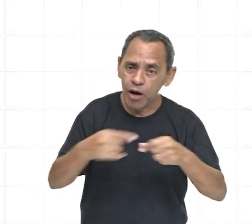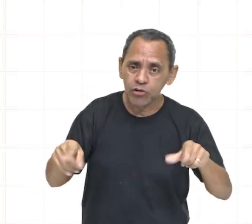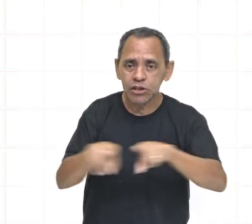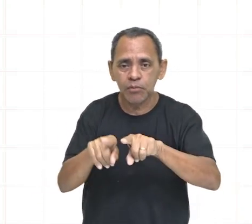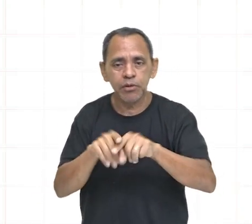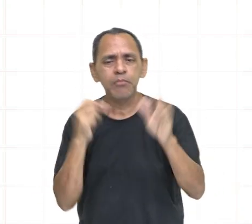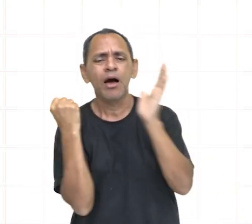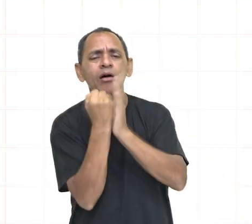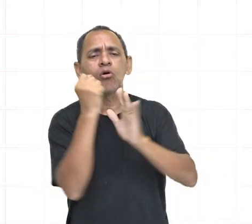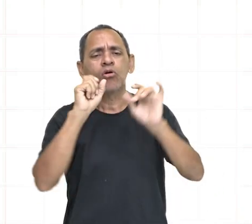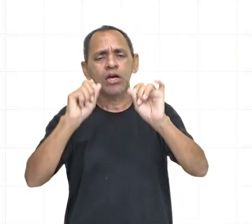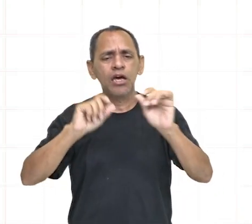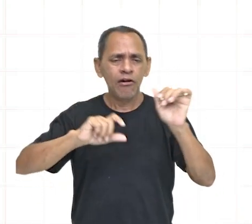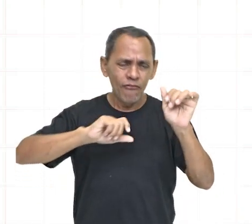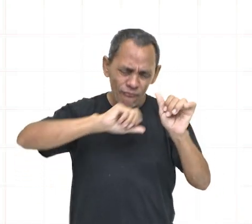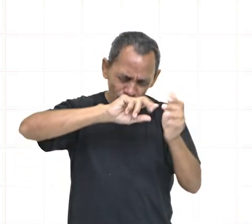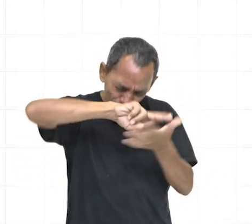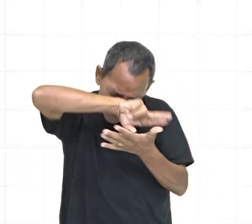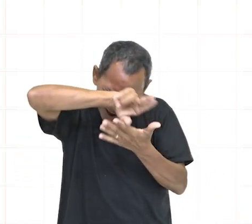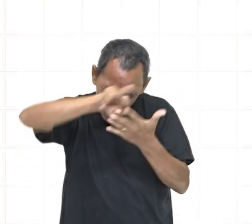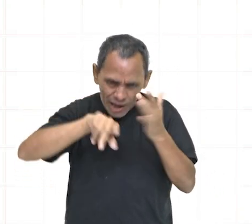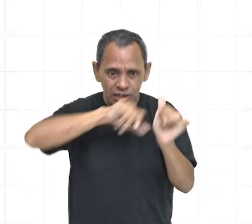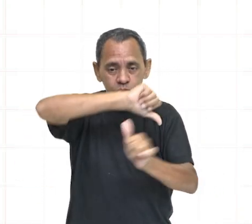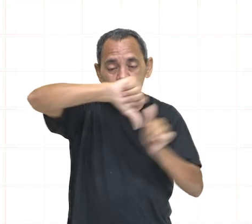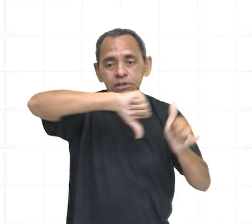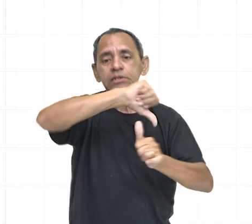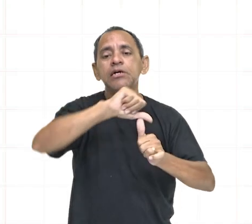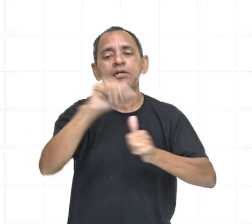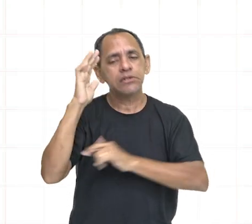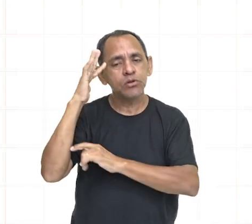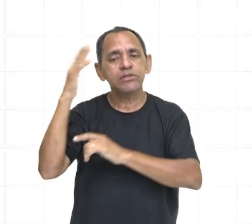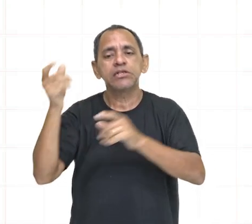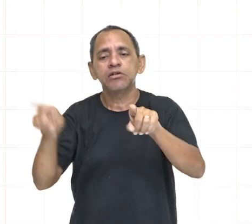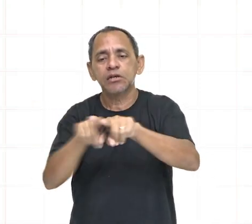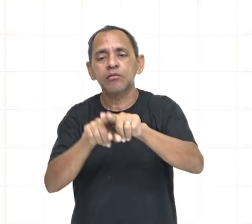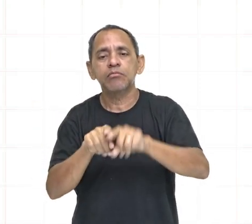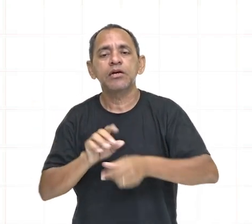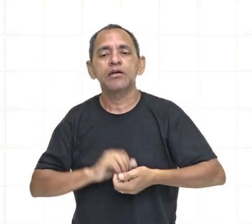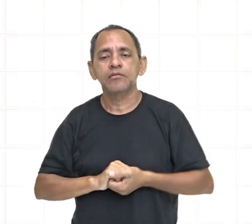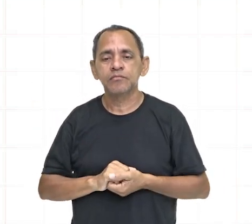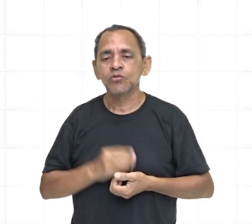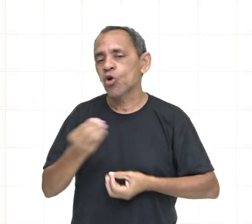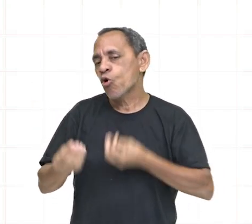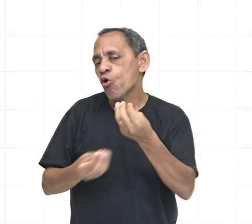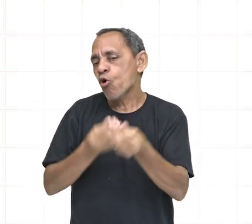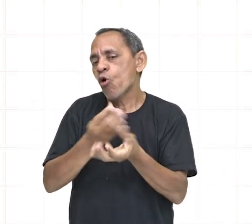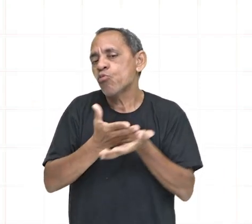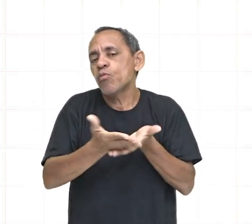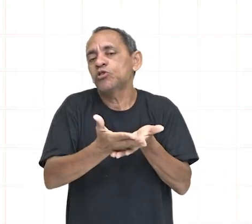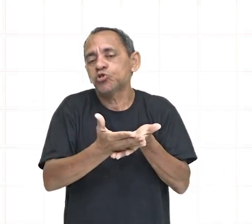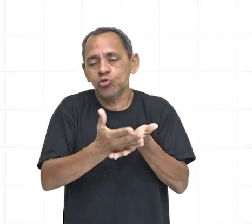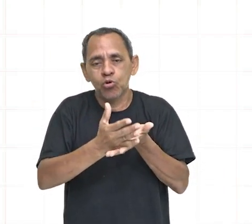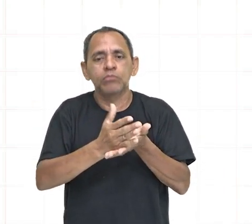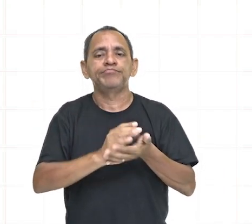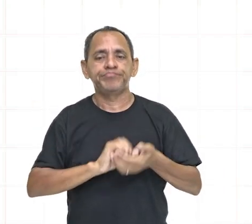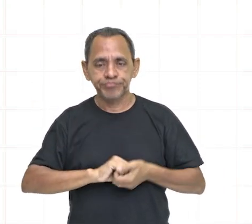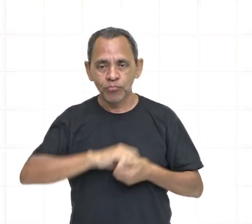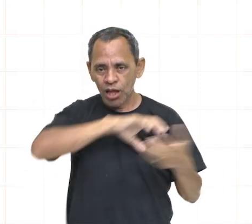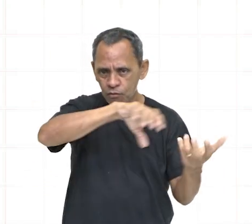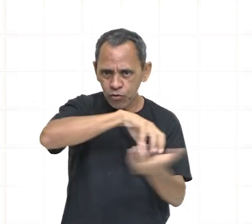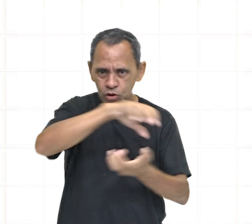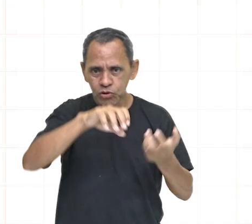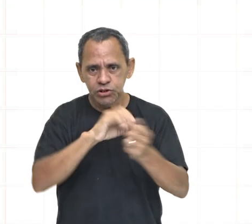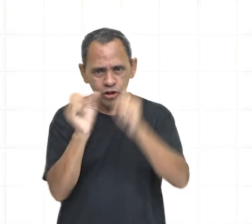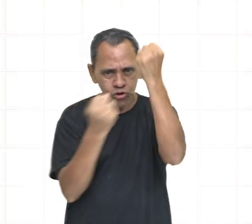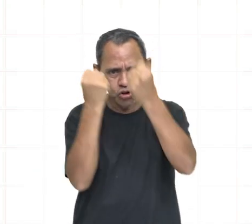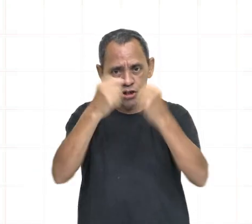série de mudanças. E que mudanças foram essas, né, provocadas aí pela segunda Revolução Industrial? A estruturação